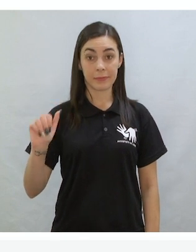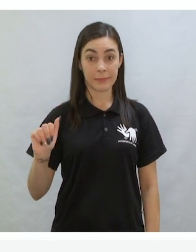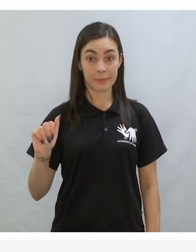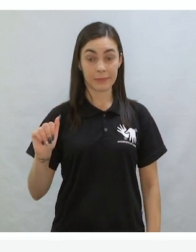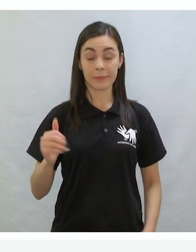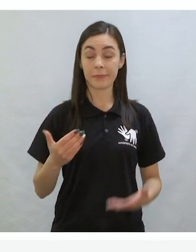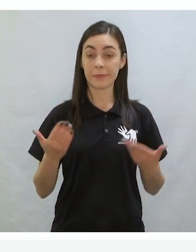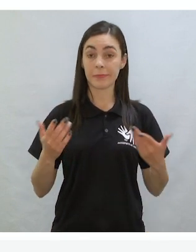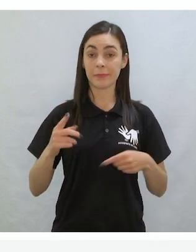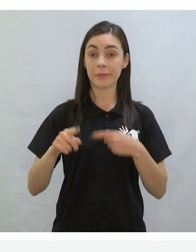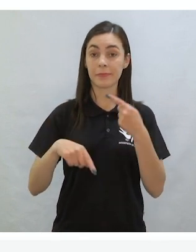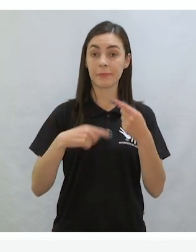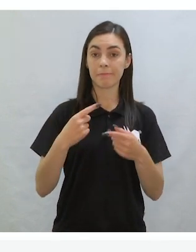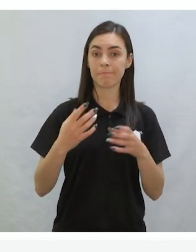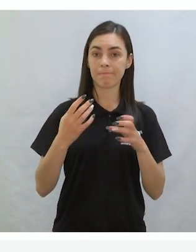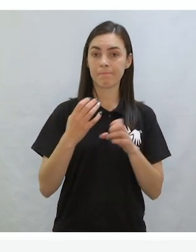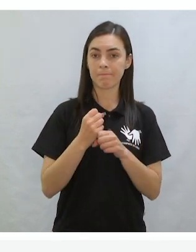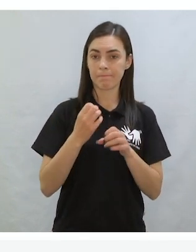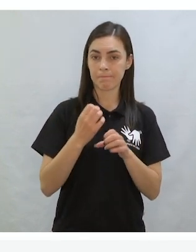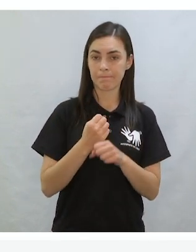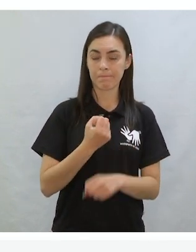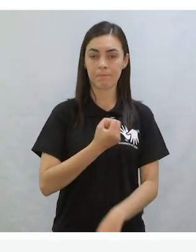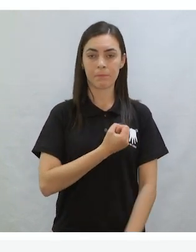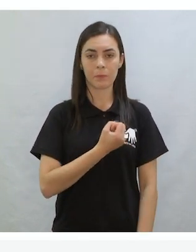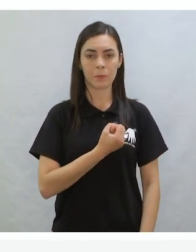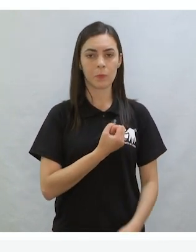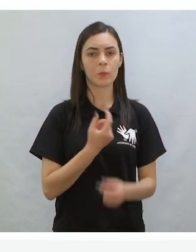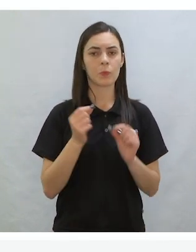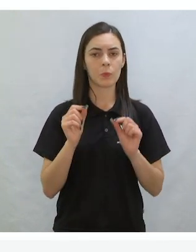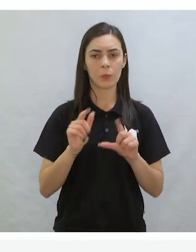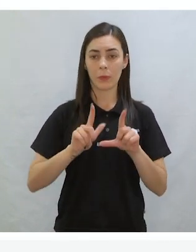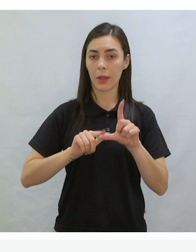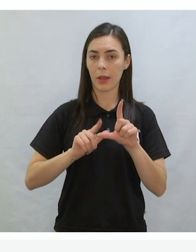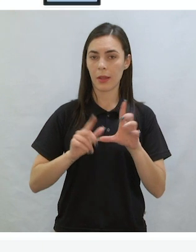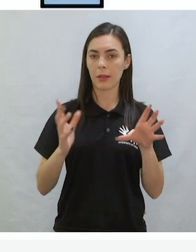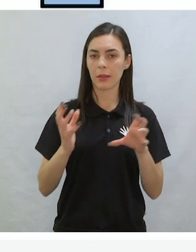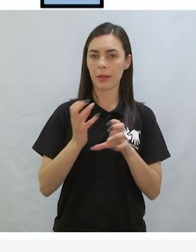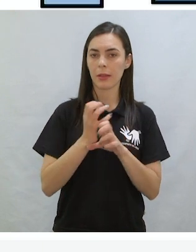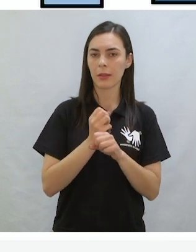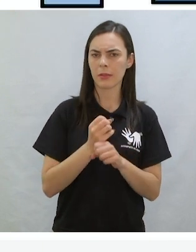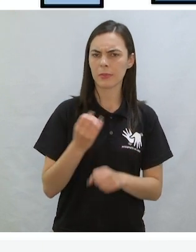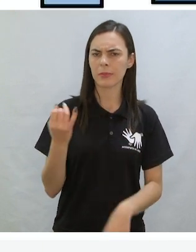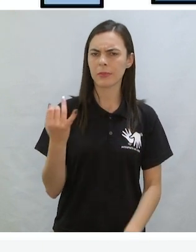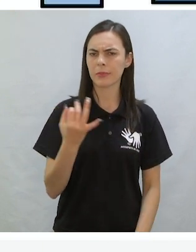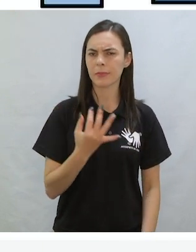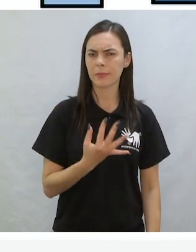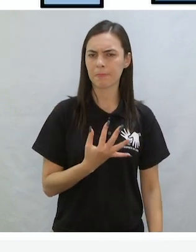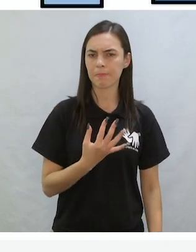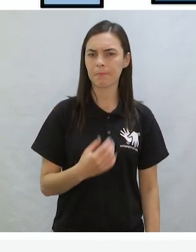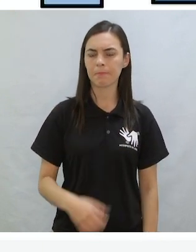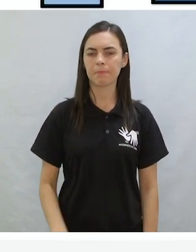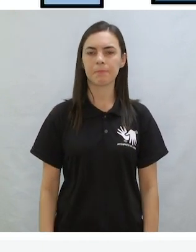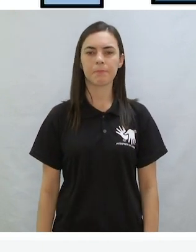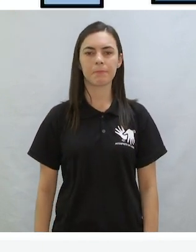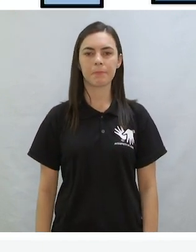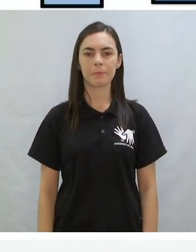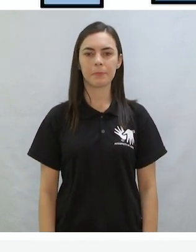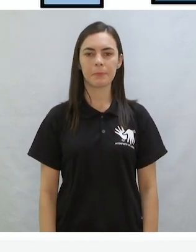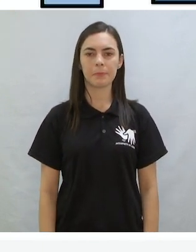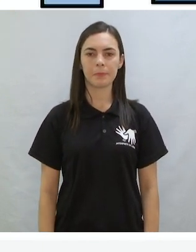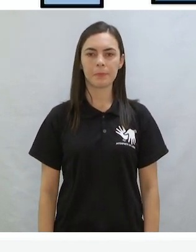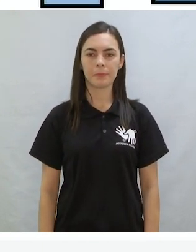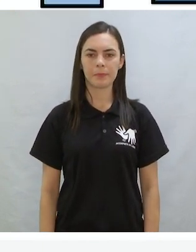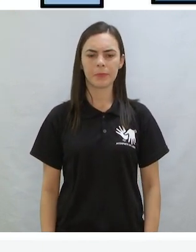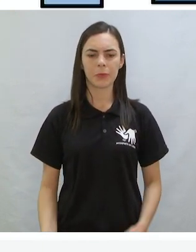voluntária. E aí, nós contamos o número de letras, que foram quantas?